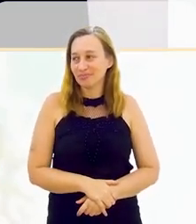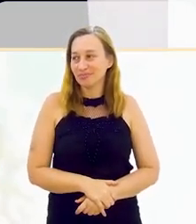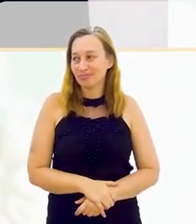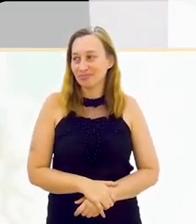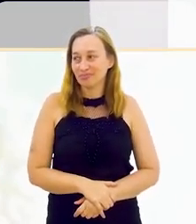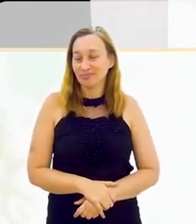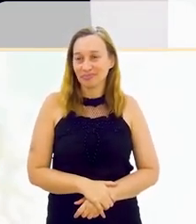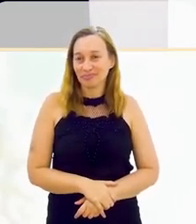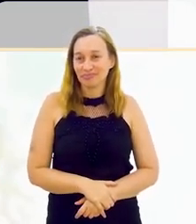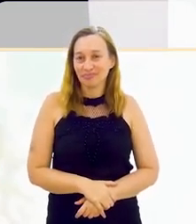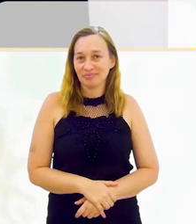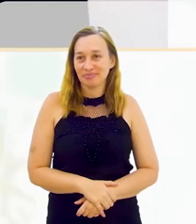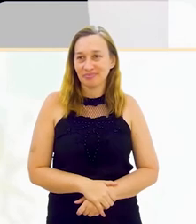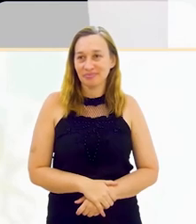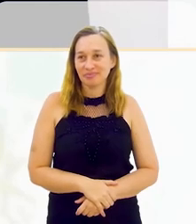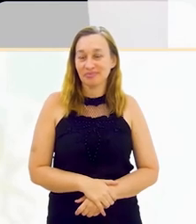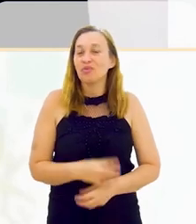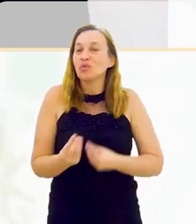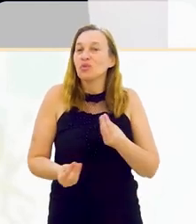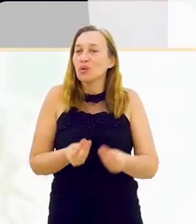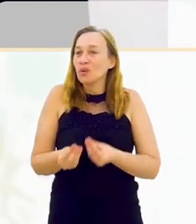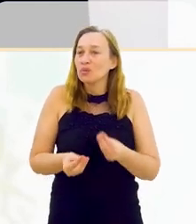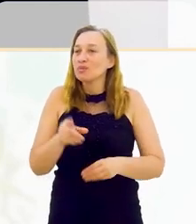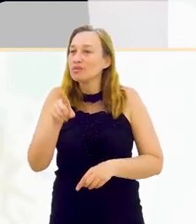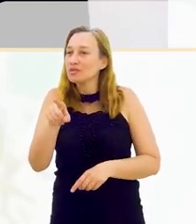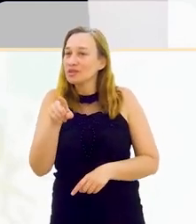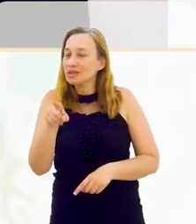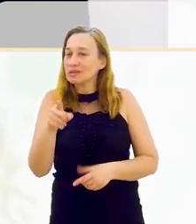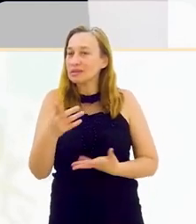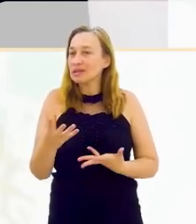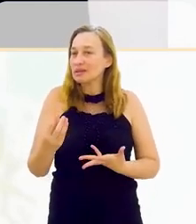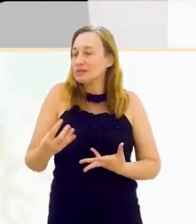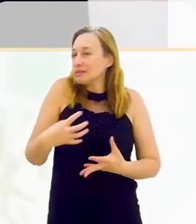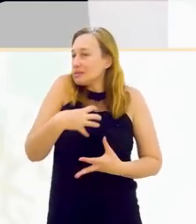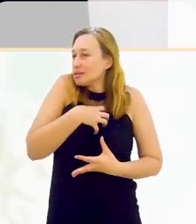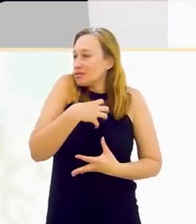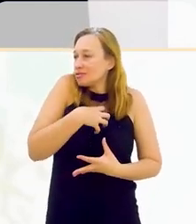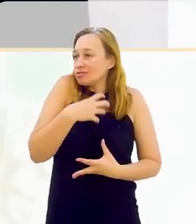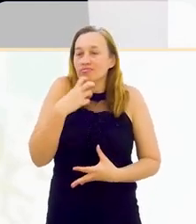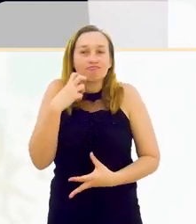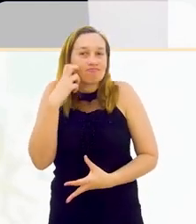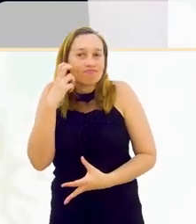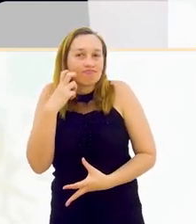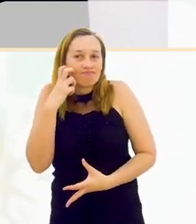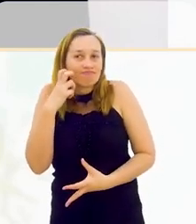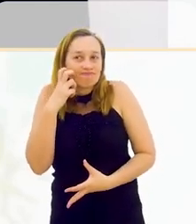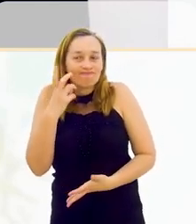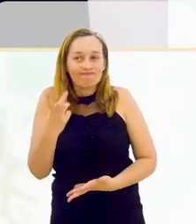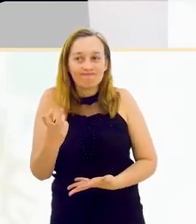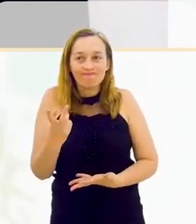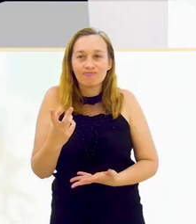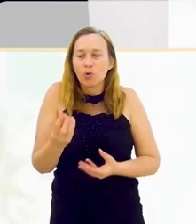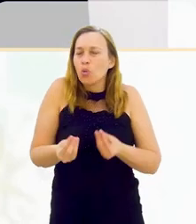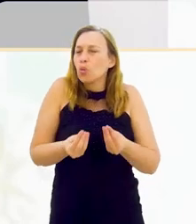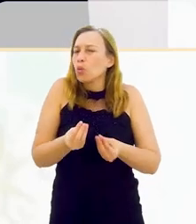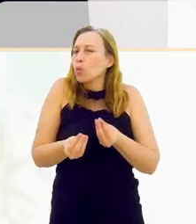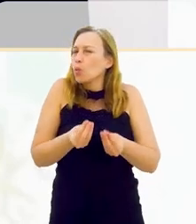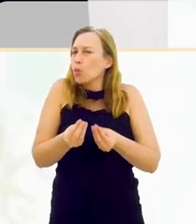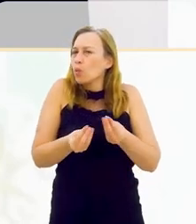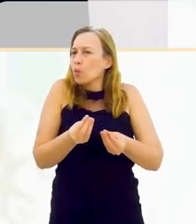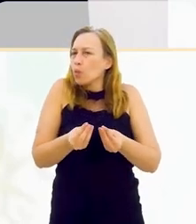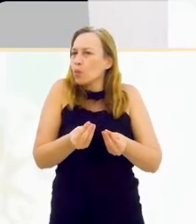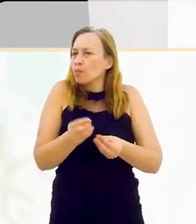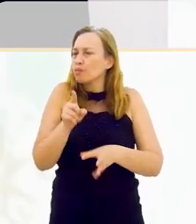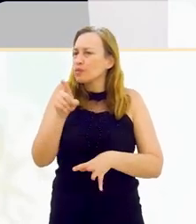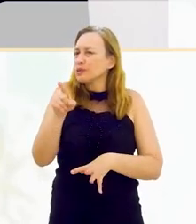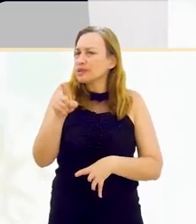escola. Como é que você lidava com isso? Como é que era, além da timidez, obviamente, mas como é que